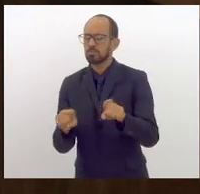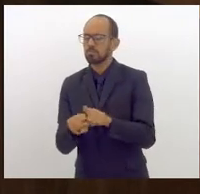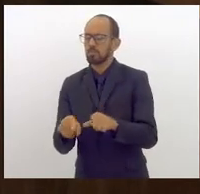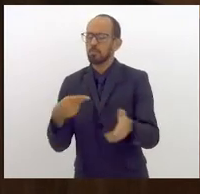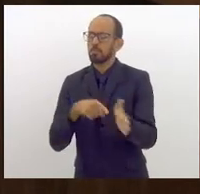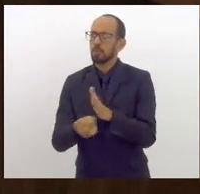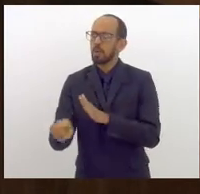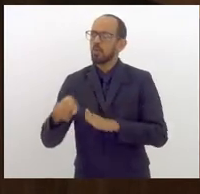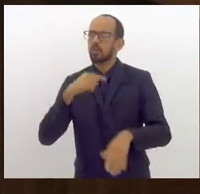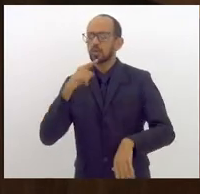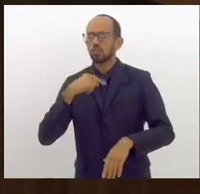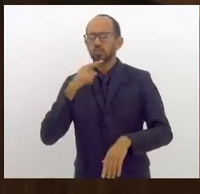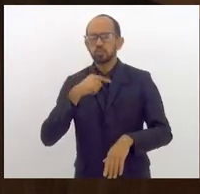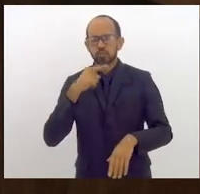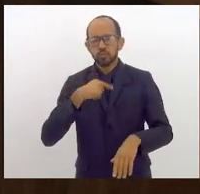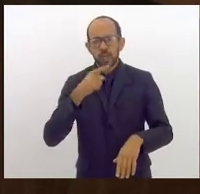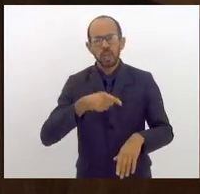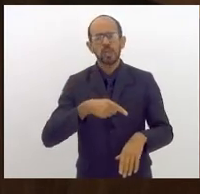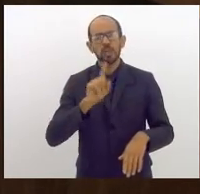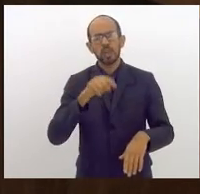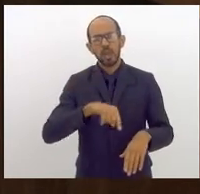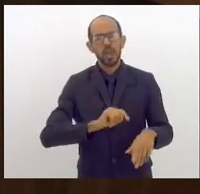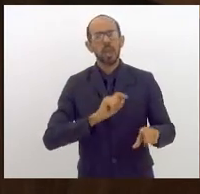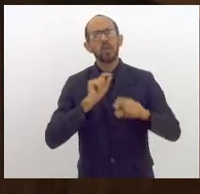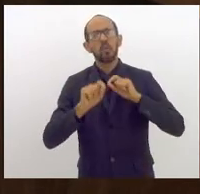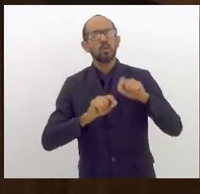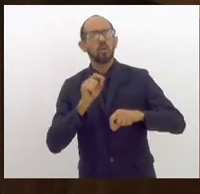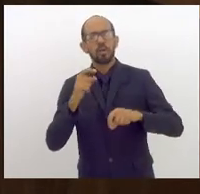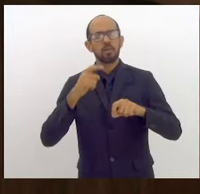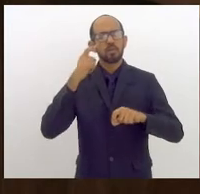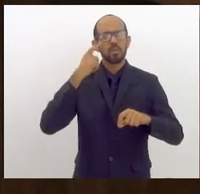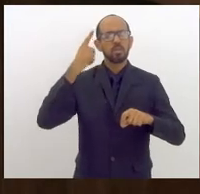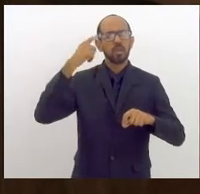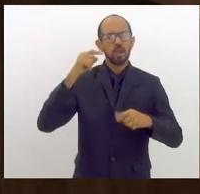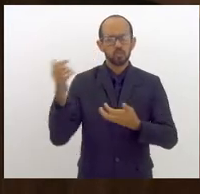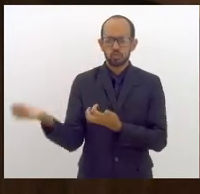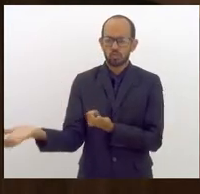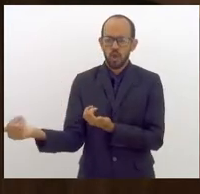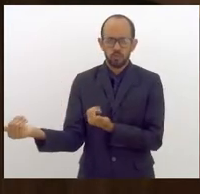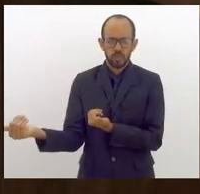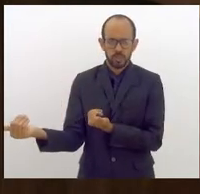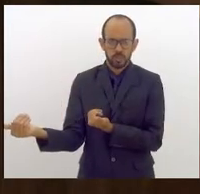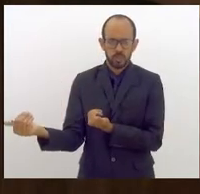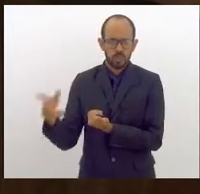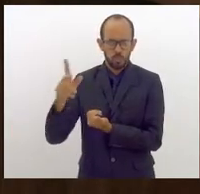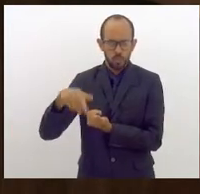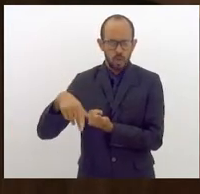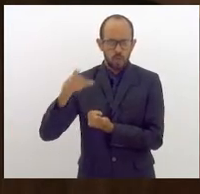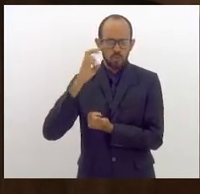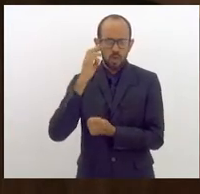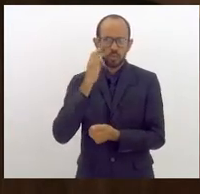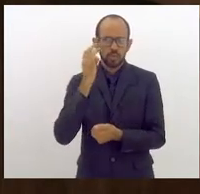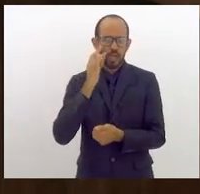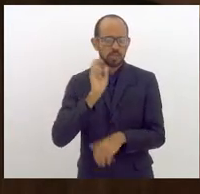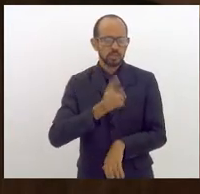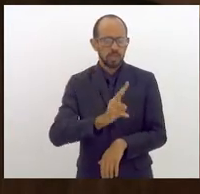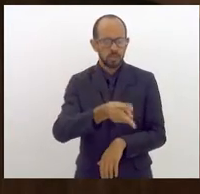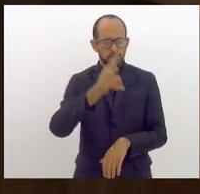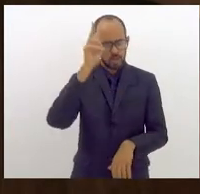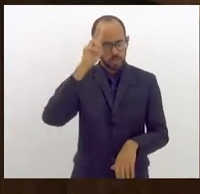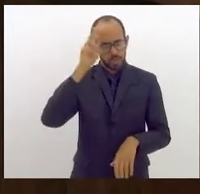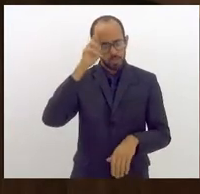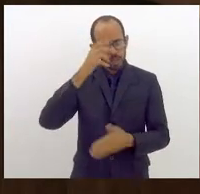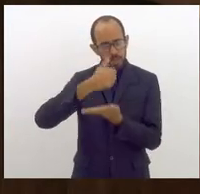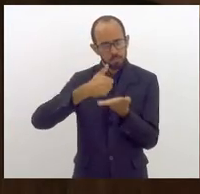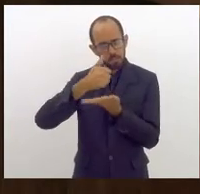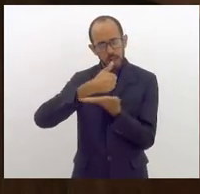viés da Juventude a ideia do questionamento e o questionamento como Deputado valdeck nos lembra é a base da do